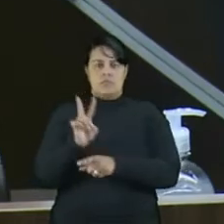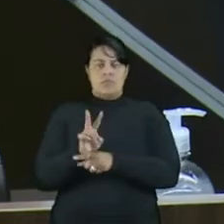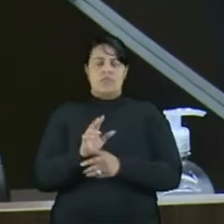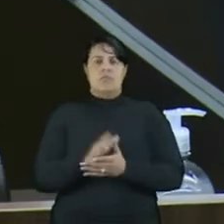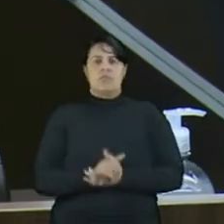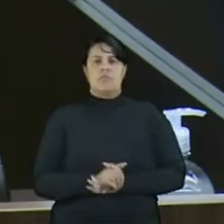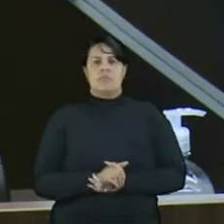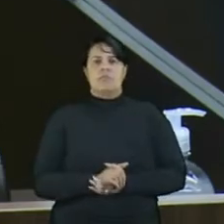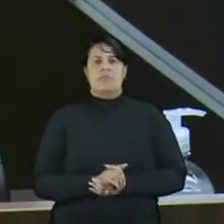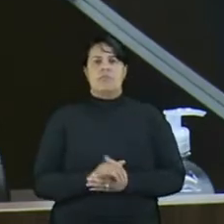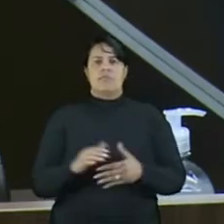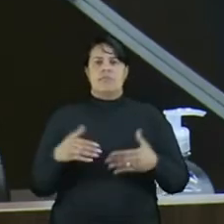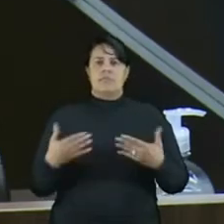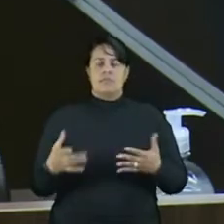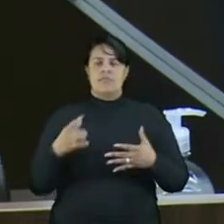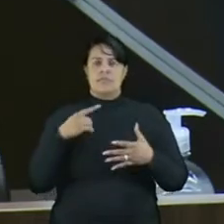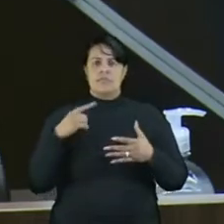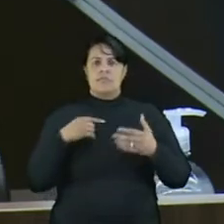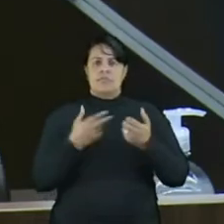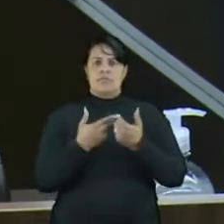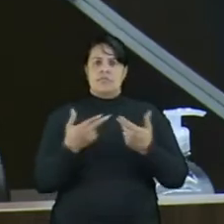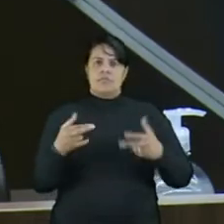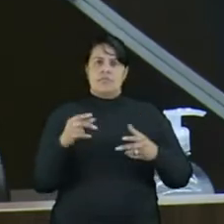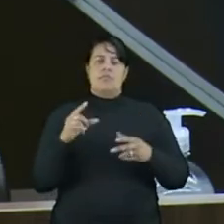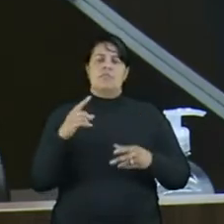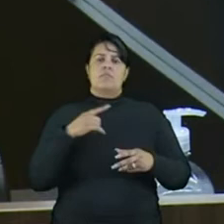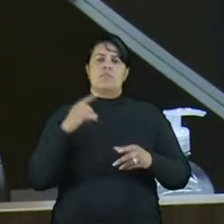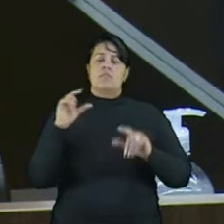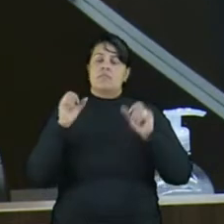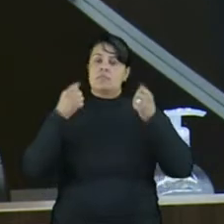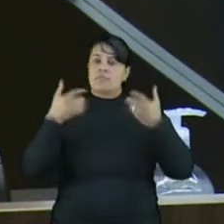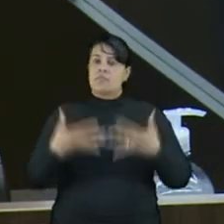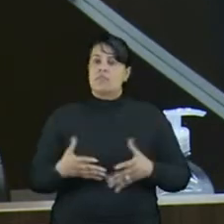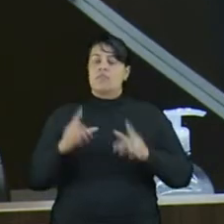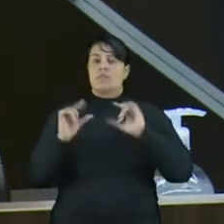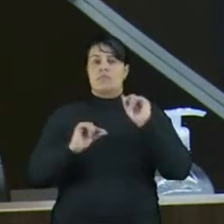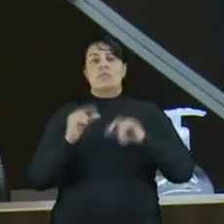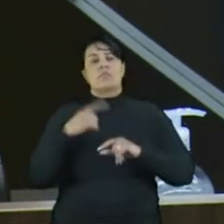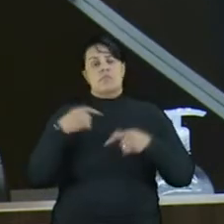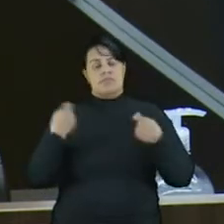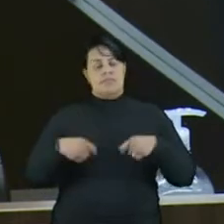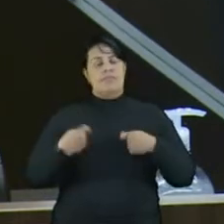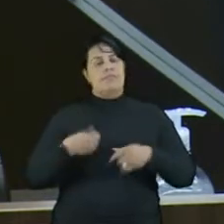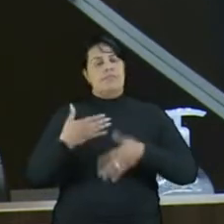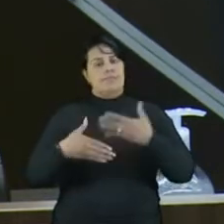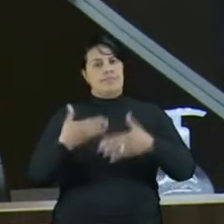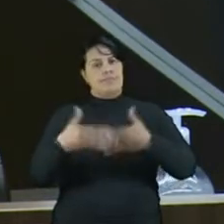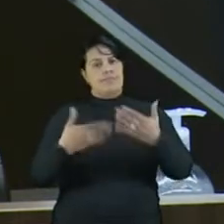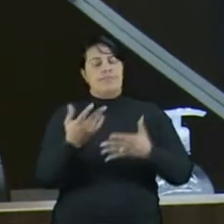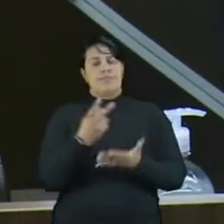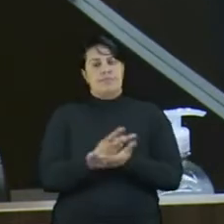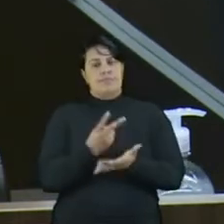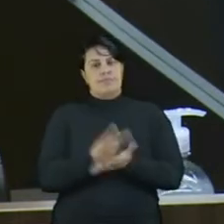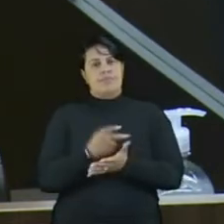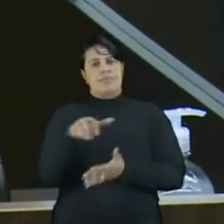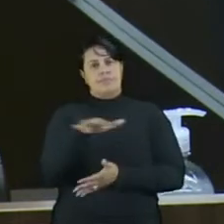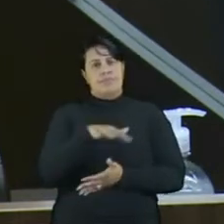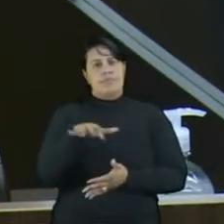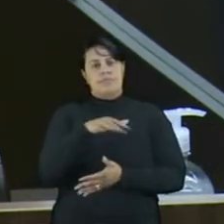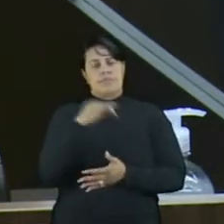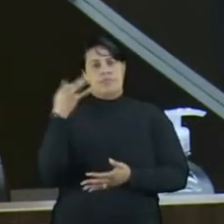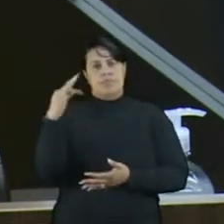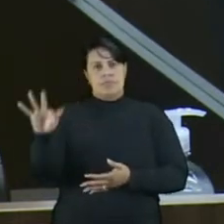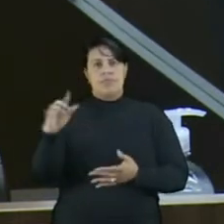A título de ilustração, os resultados obtidos pelo trabalho revelam que ainda existe um longo caminho a ser percorrido pelas organizações federais para dar